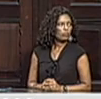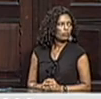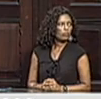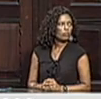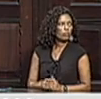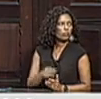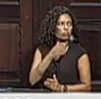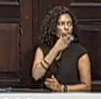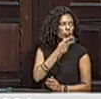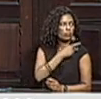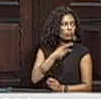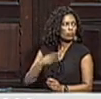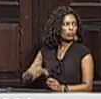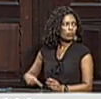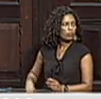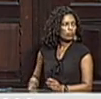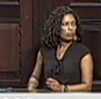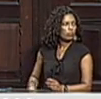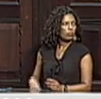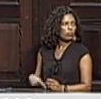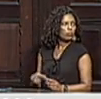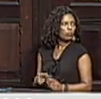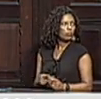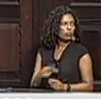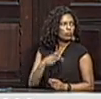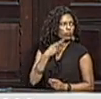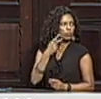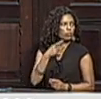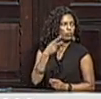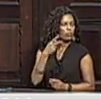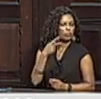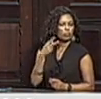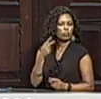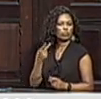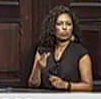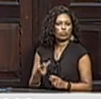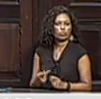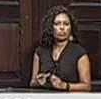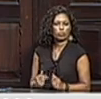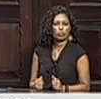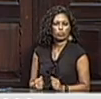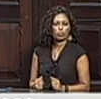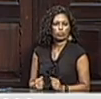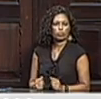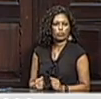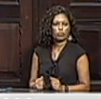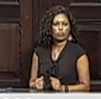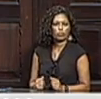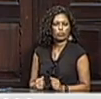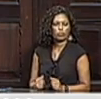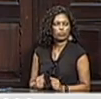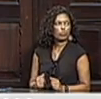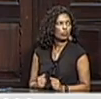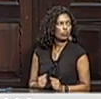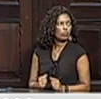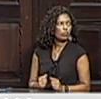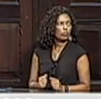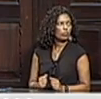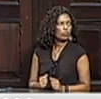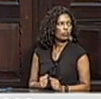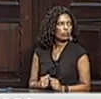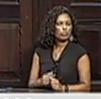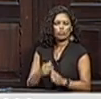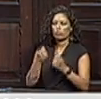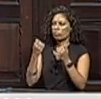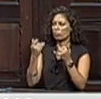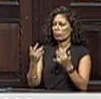os senhores que aprovam o destaque número 1, permaneçam como estão, rejeitados. Verificação. Verificação pedida pelo